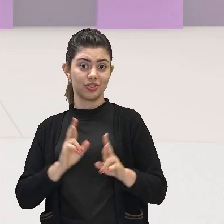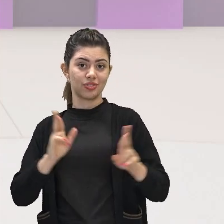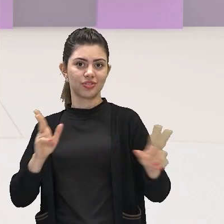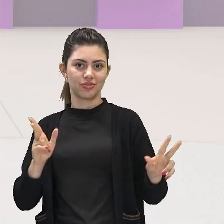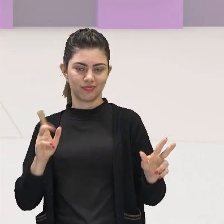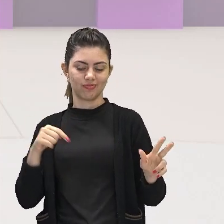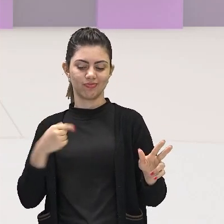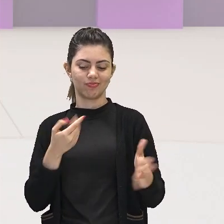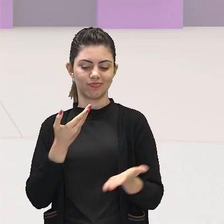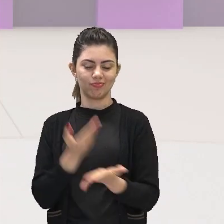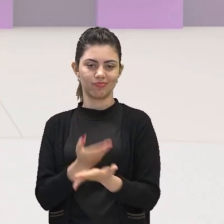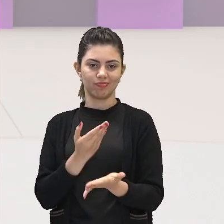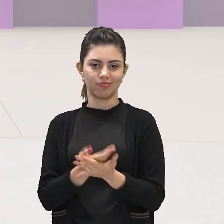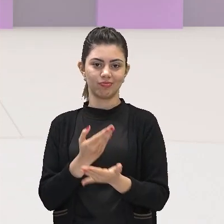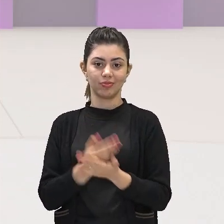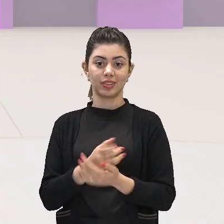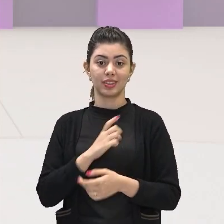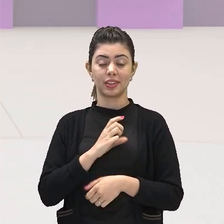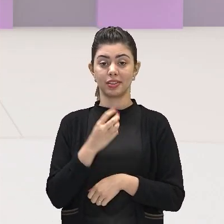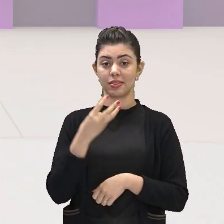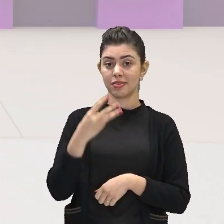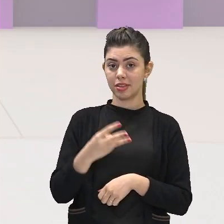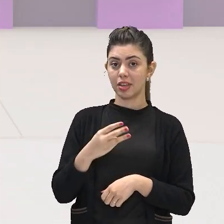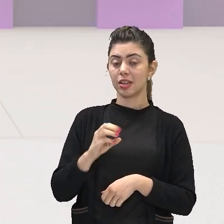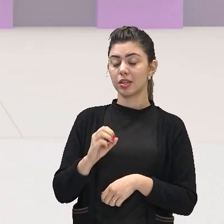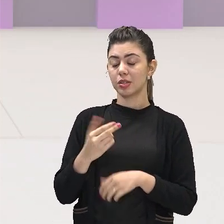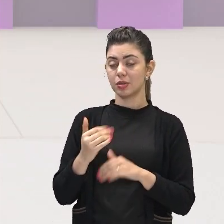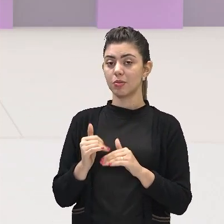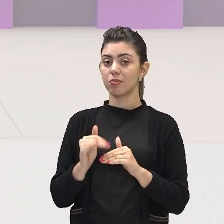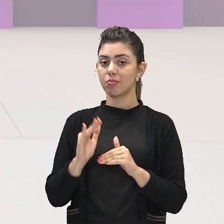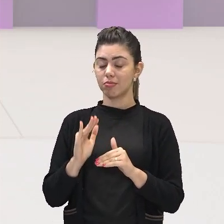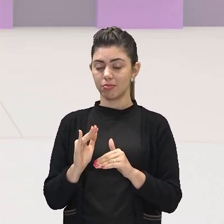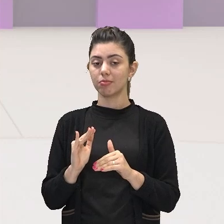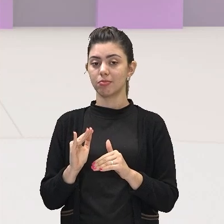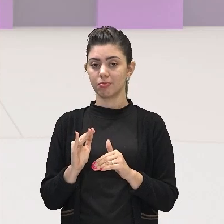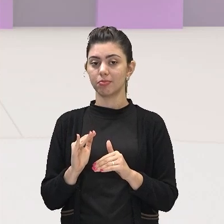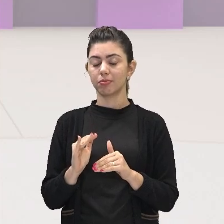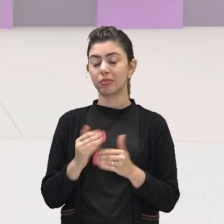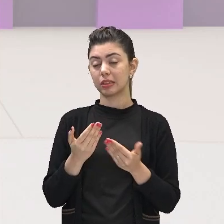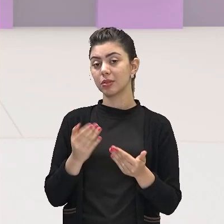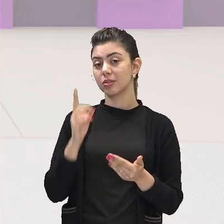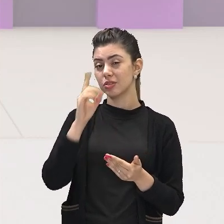gente vai tratar de 3 equações, 3 incógnitas. É um pouquinho mais